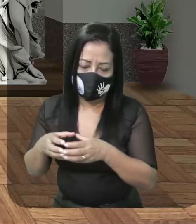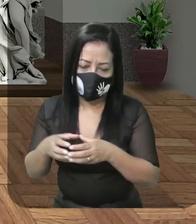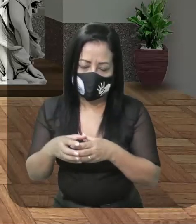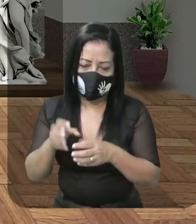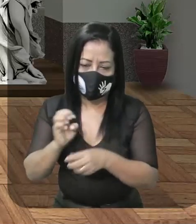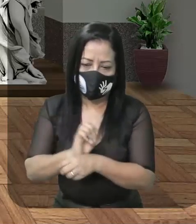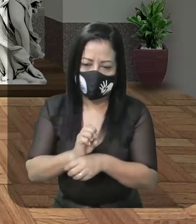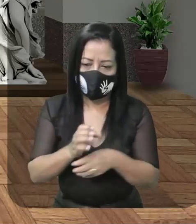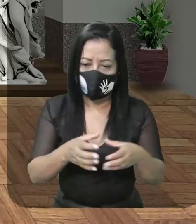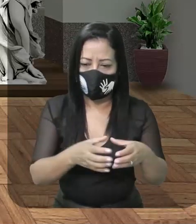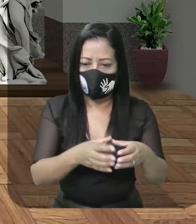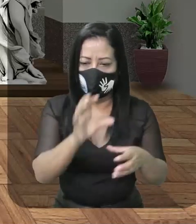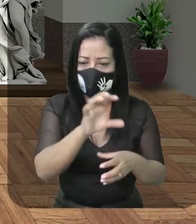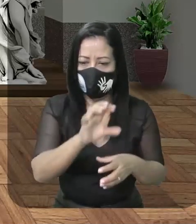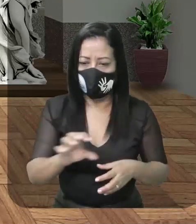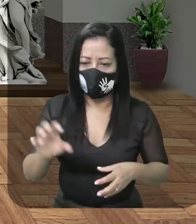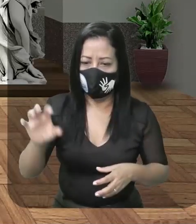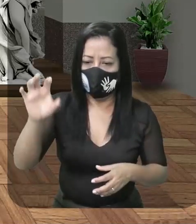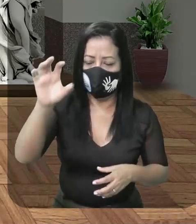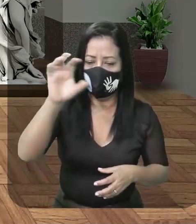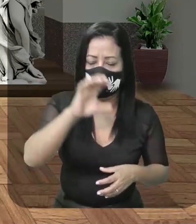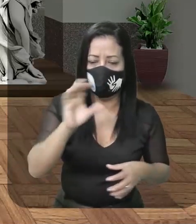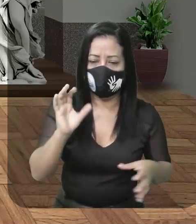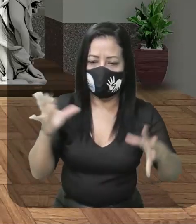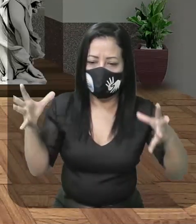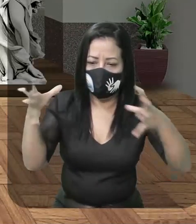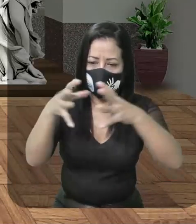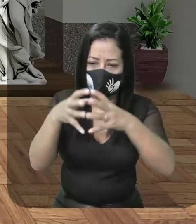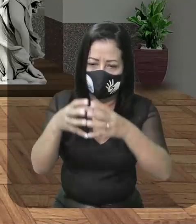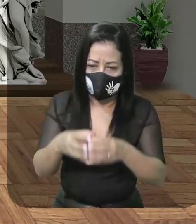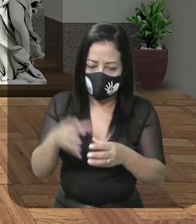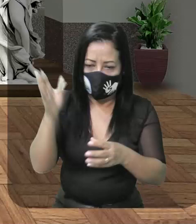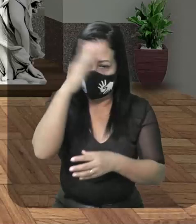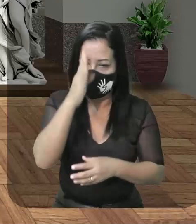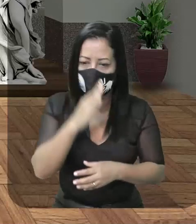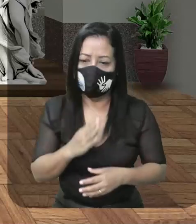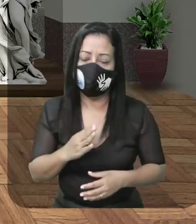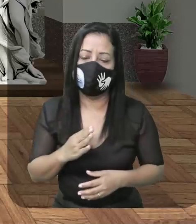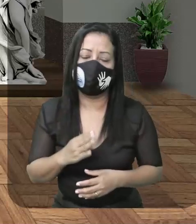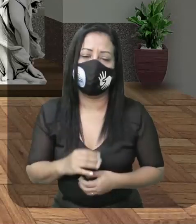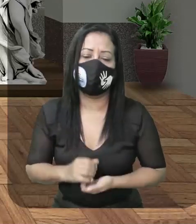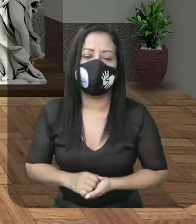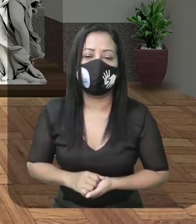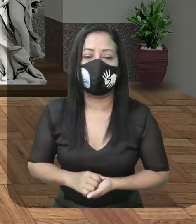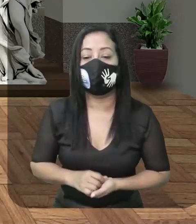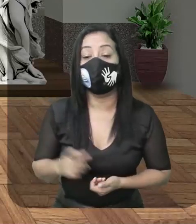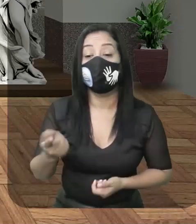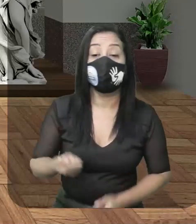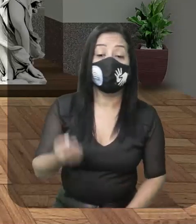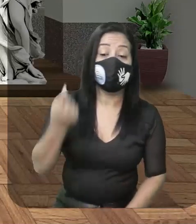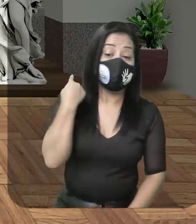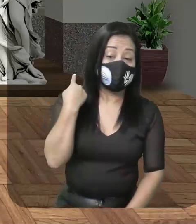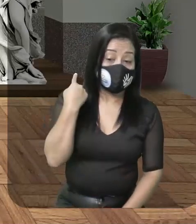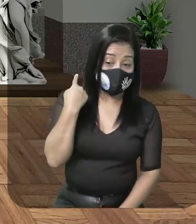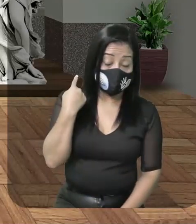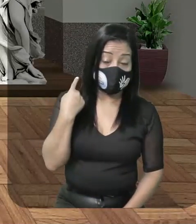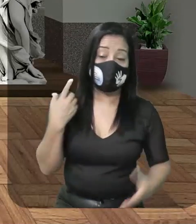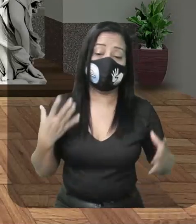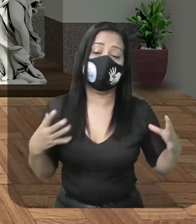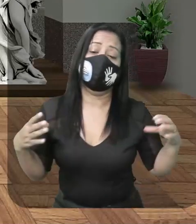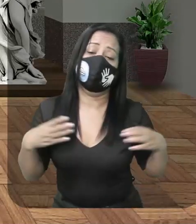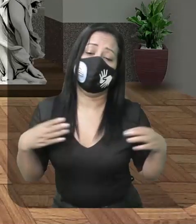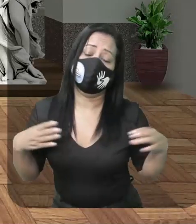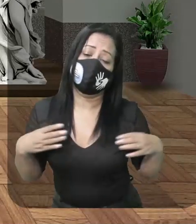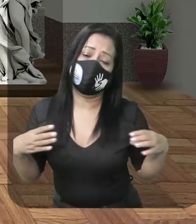compreensão bem ampla. E, naquele momento, as cidades elas tinham